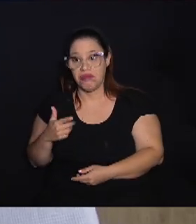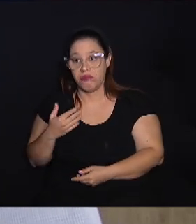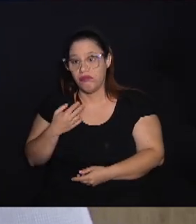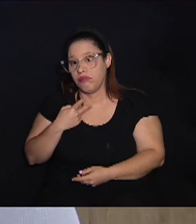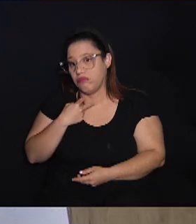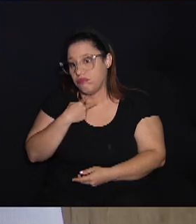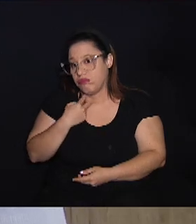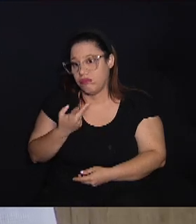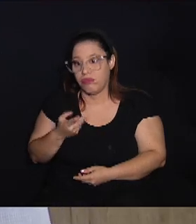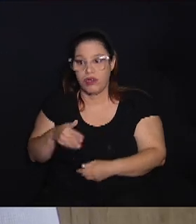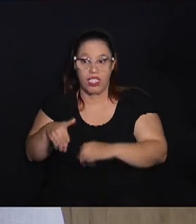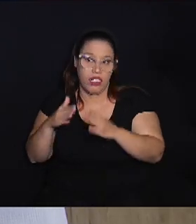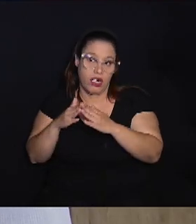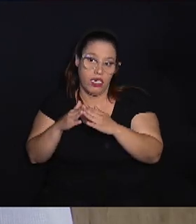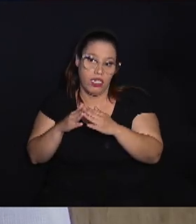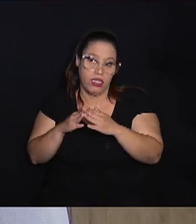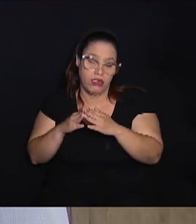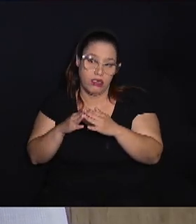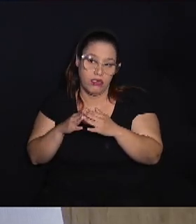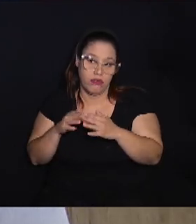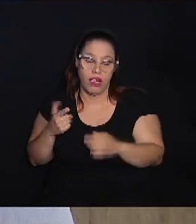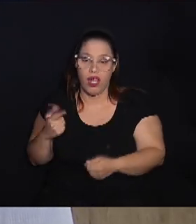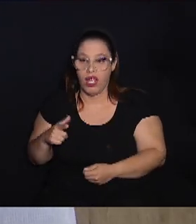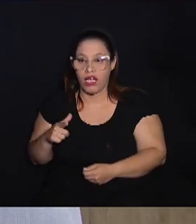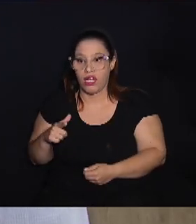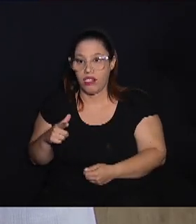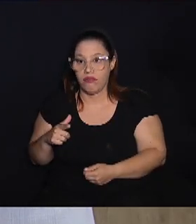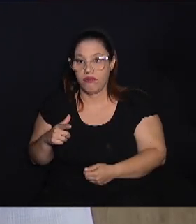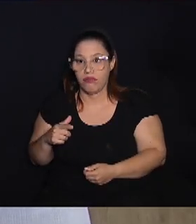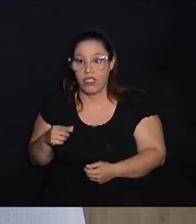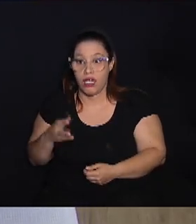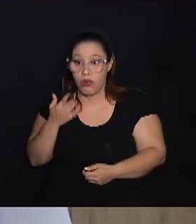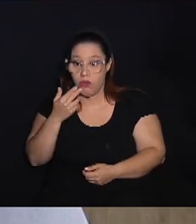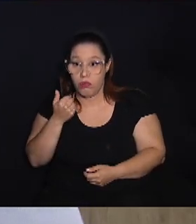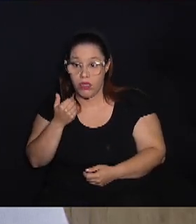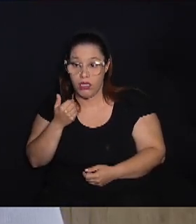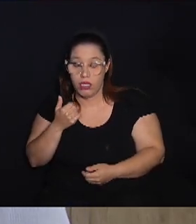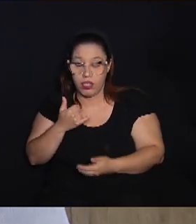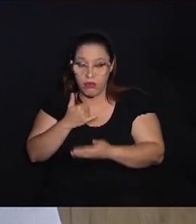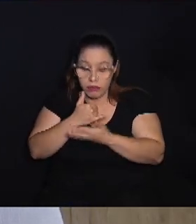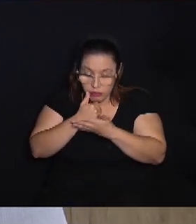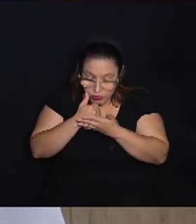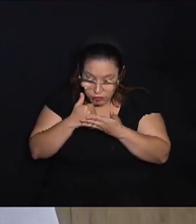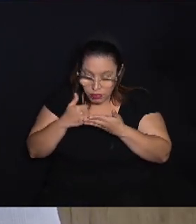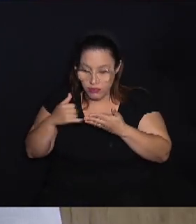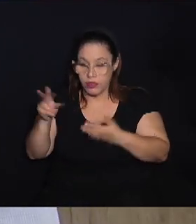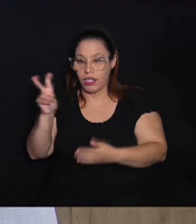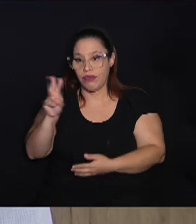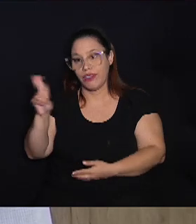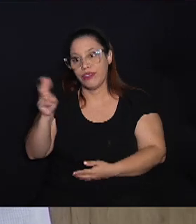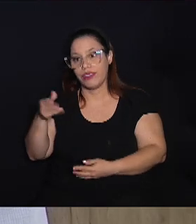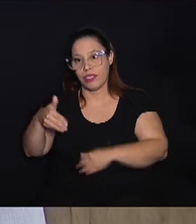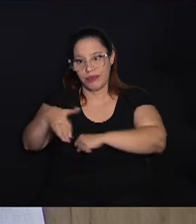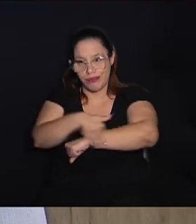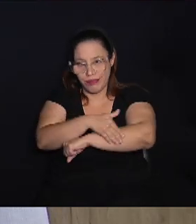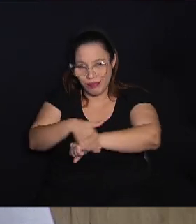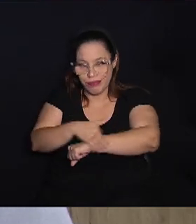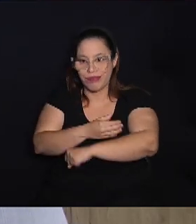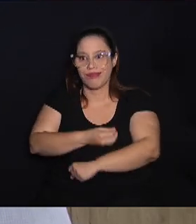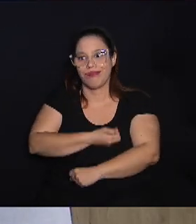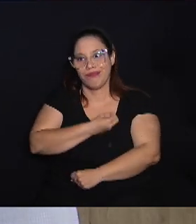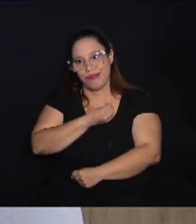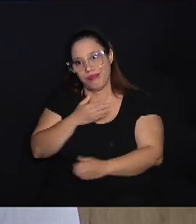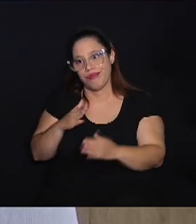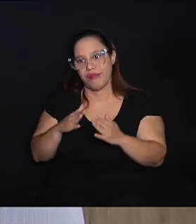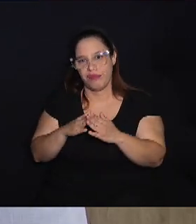na rua, ela vai fatalmente usar a droga para poder sobreviver na rua. Então é um círculo vicioso, uma coisa alimentando a outra, e a